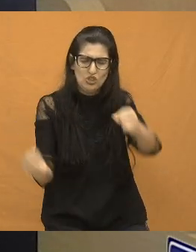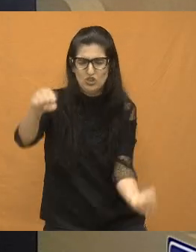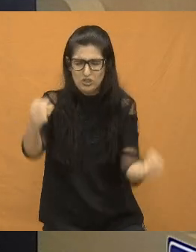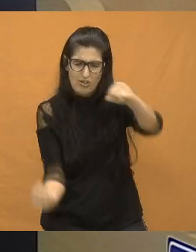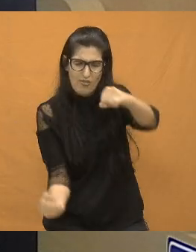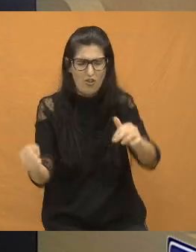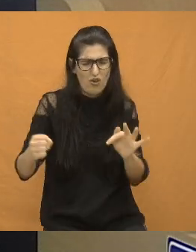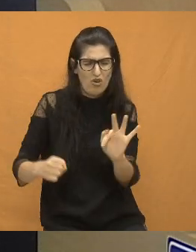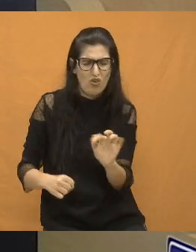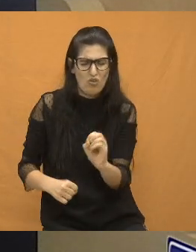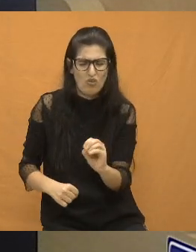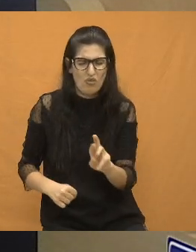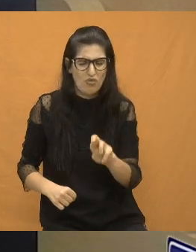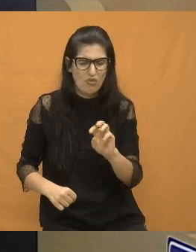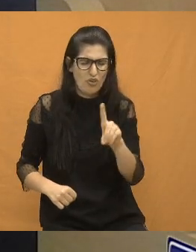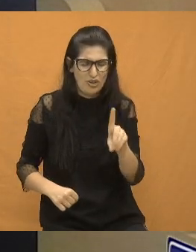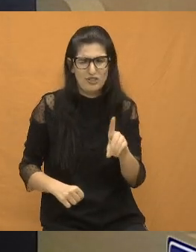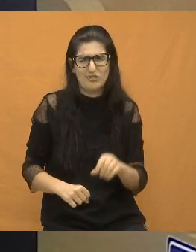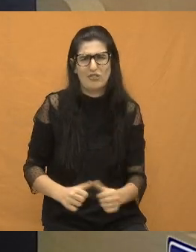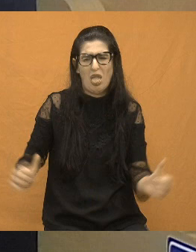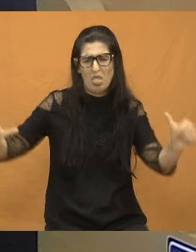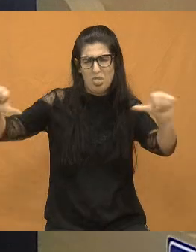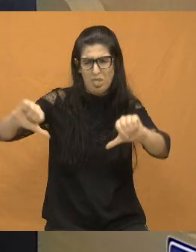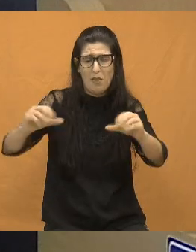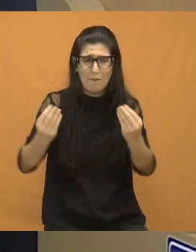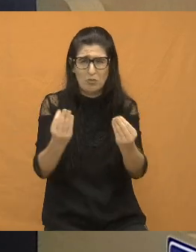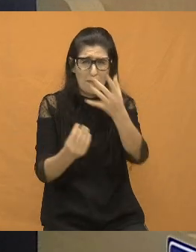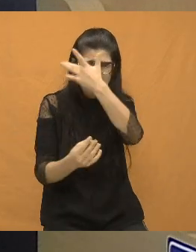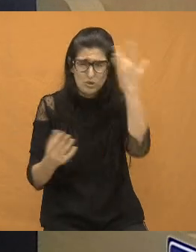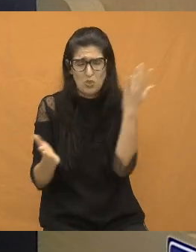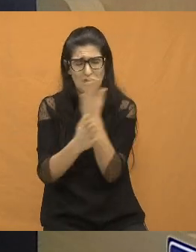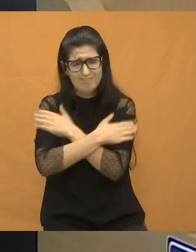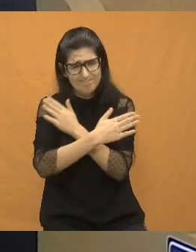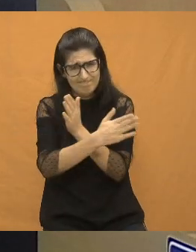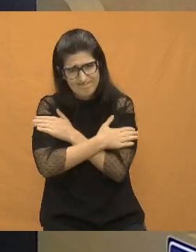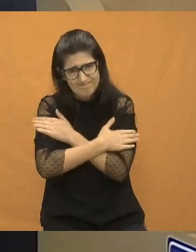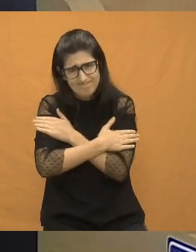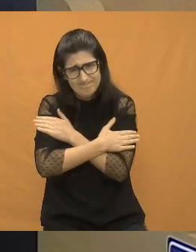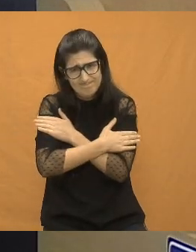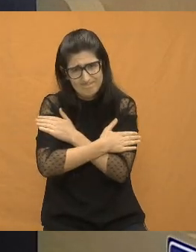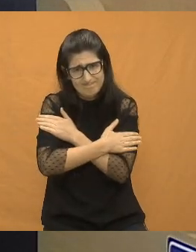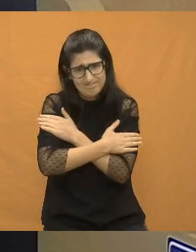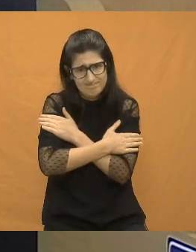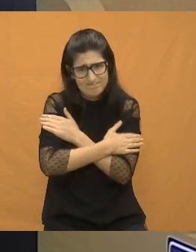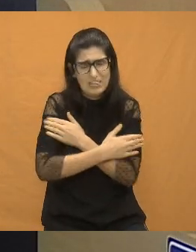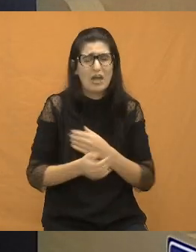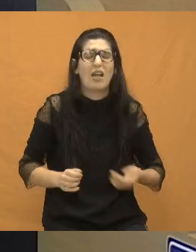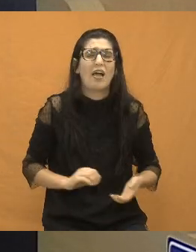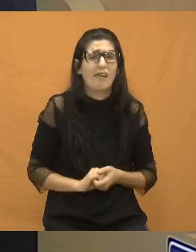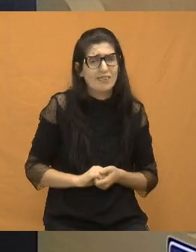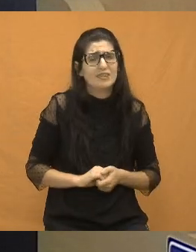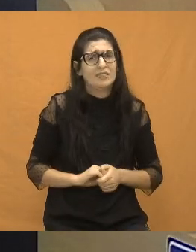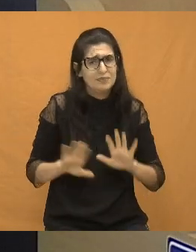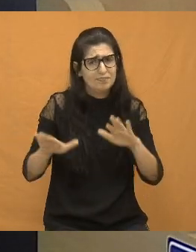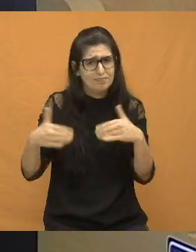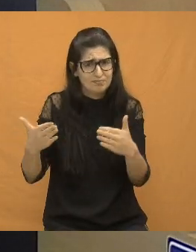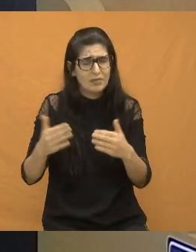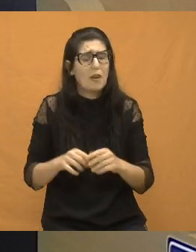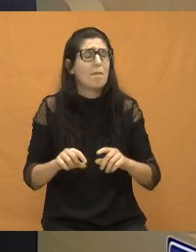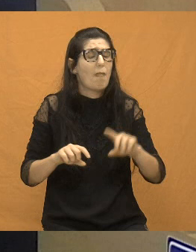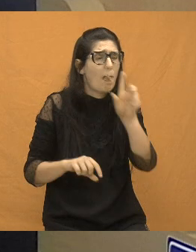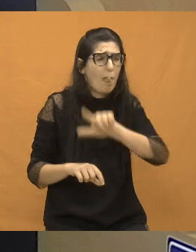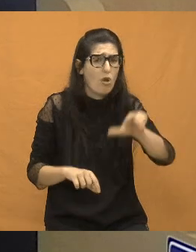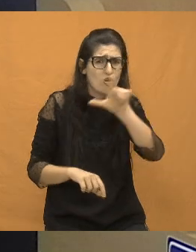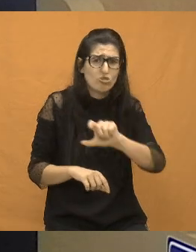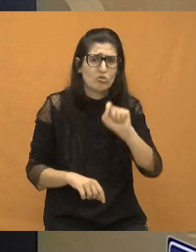isso as pessoas sem emprego, se diminui também a questão de produção também. Então, o IPVA, é lógico que ele vai ter ainda